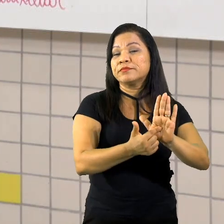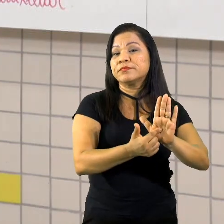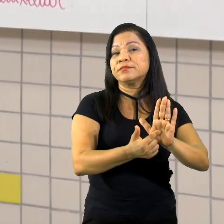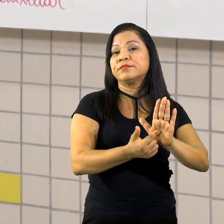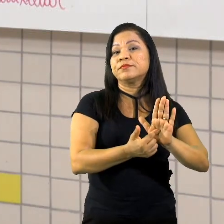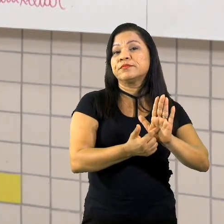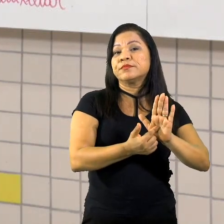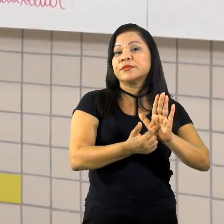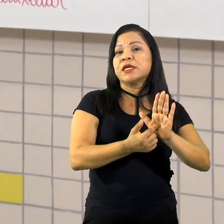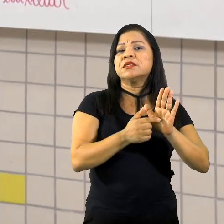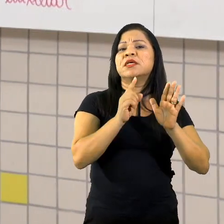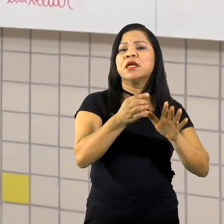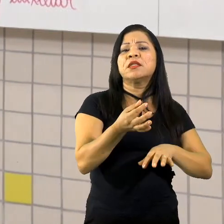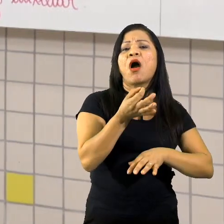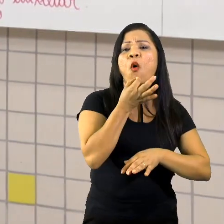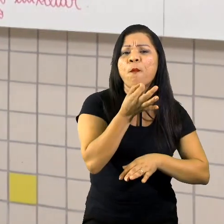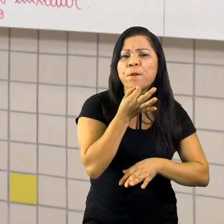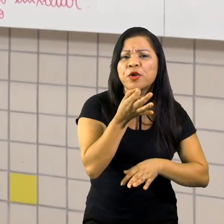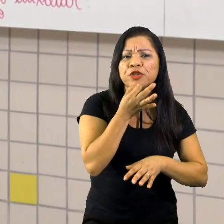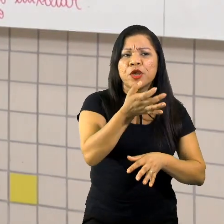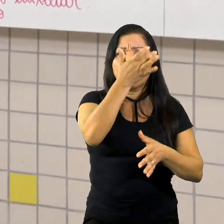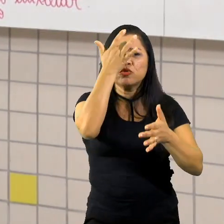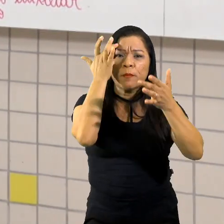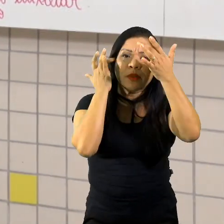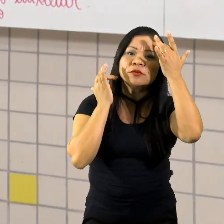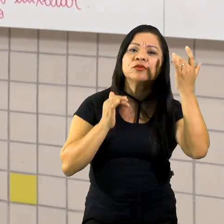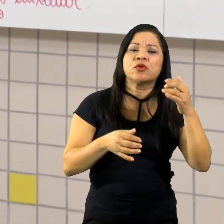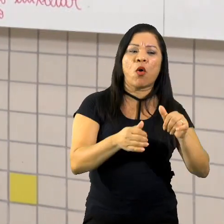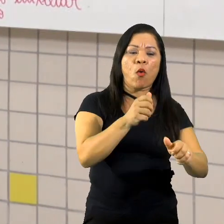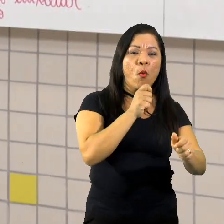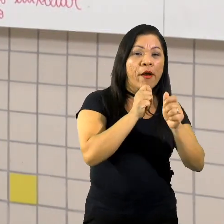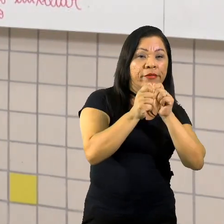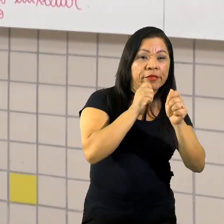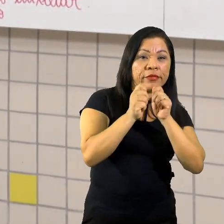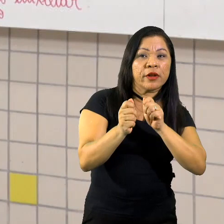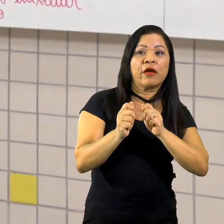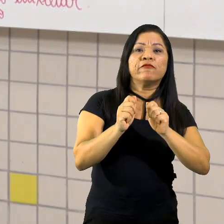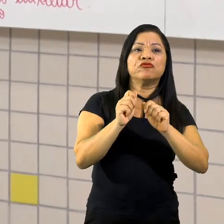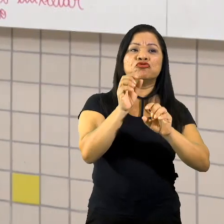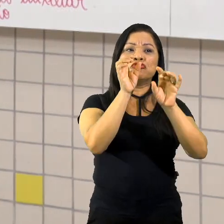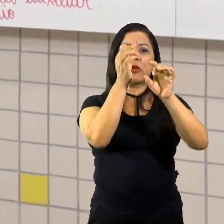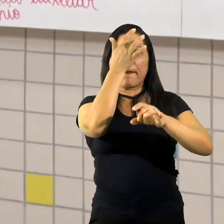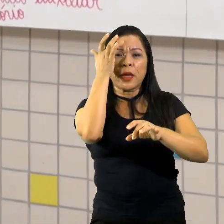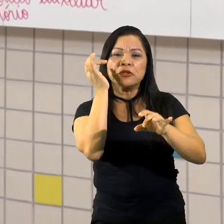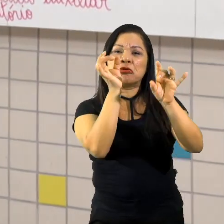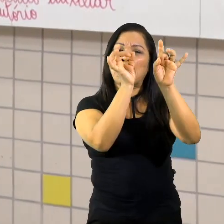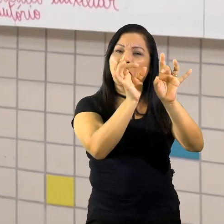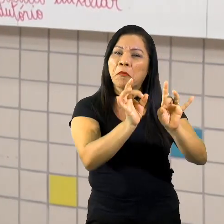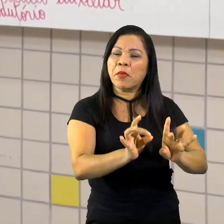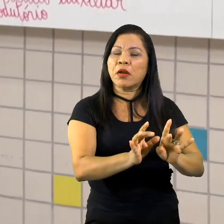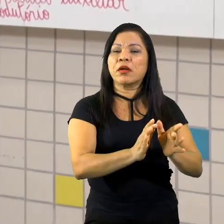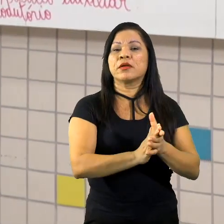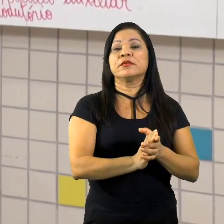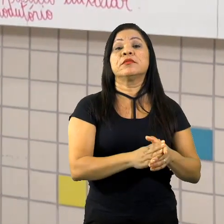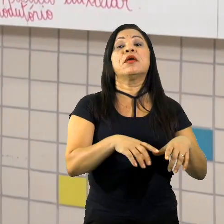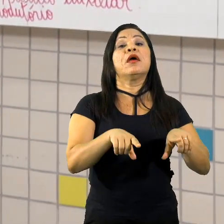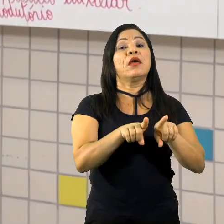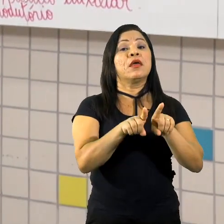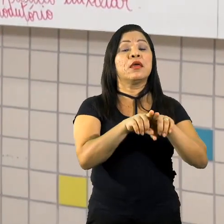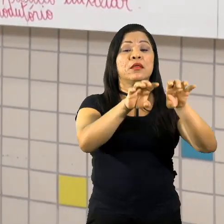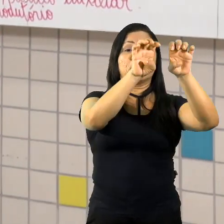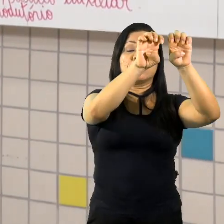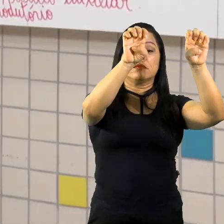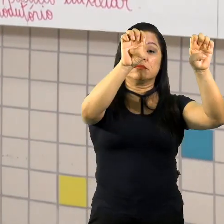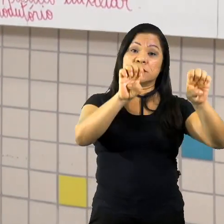de testemunhas, entrevistados e especialistas, e ele tem uma estrutura. Quando é a